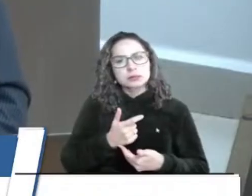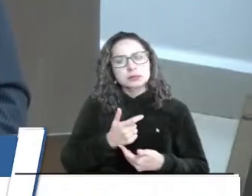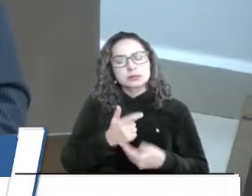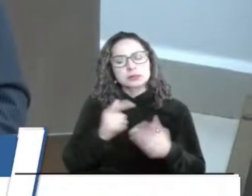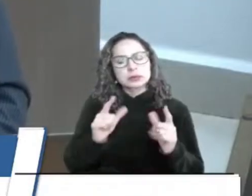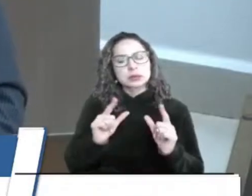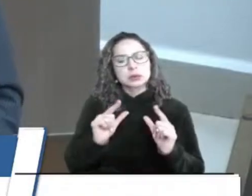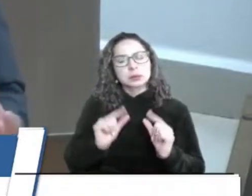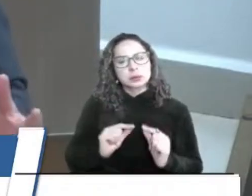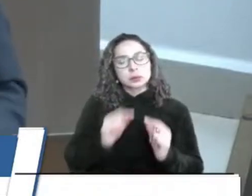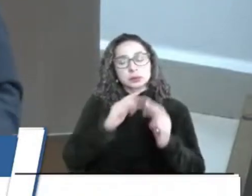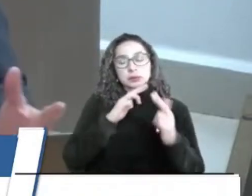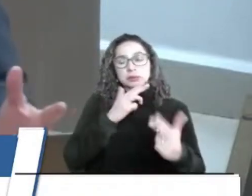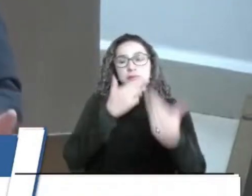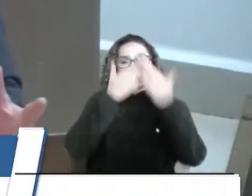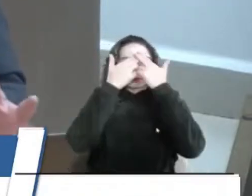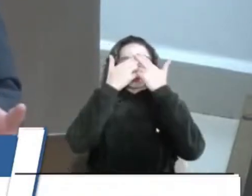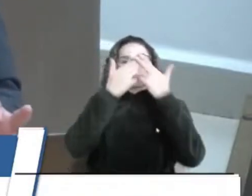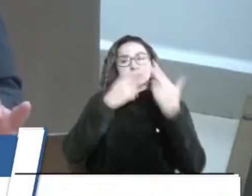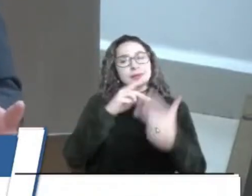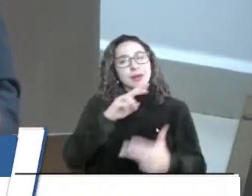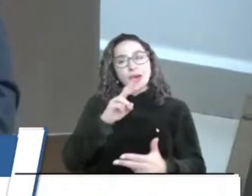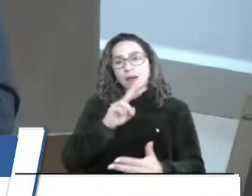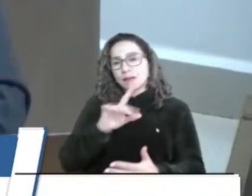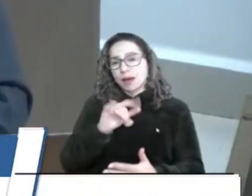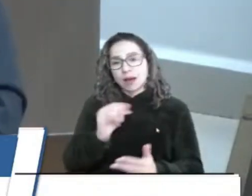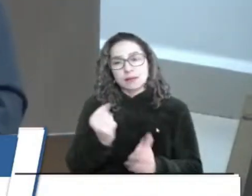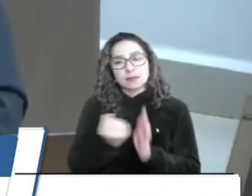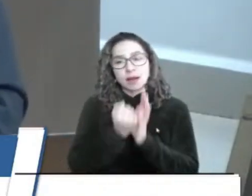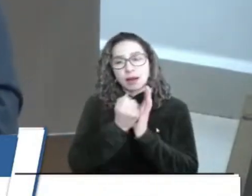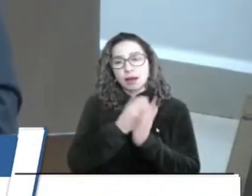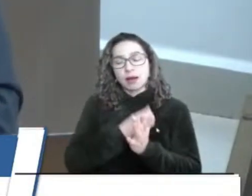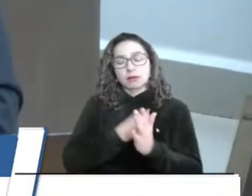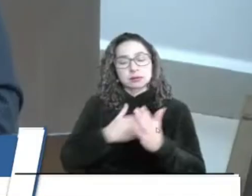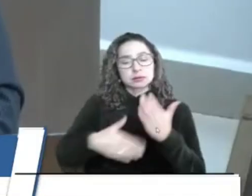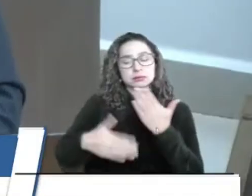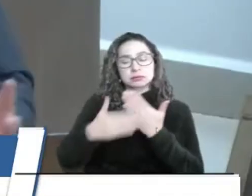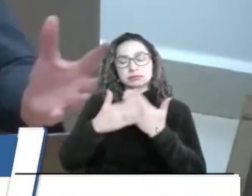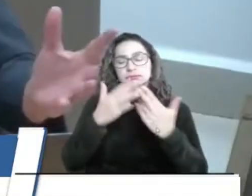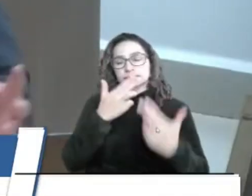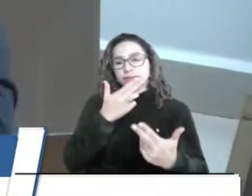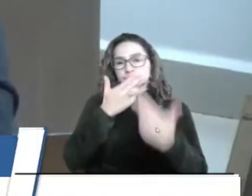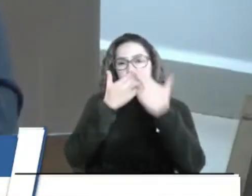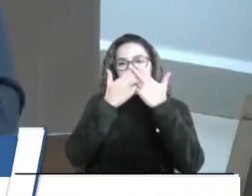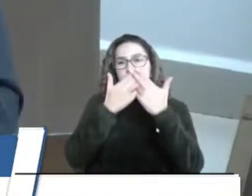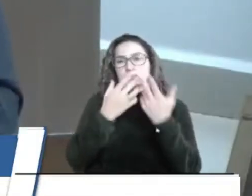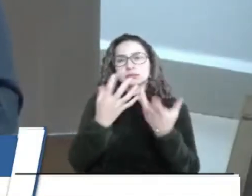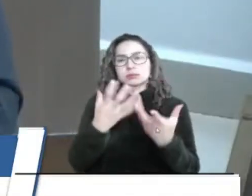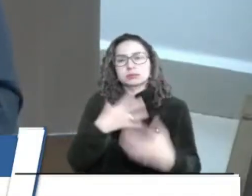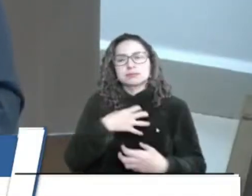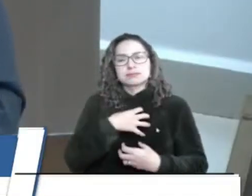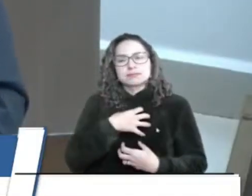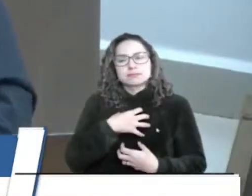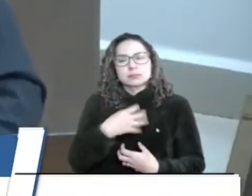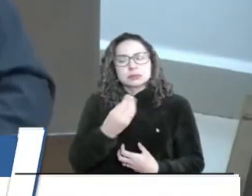amenizasse esse trauma, porque eu acho que esse trauma vai ficar a vida inteira, né, com ela, da maneira que ela foi